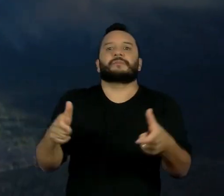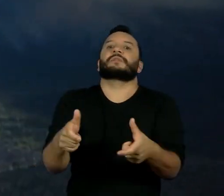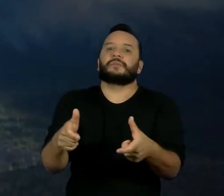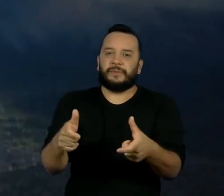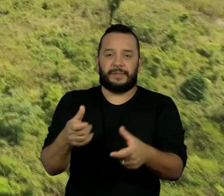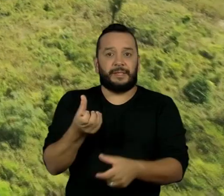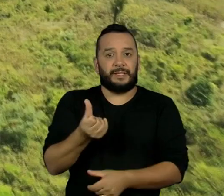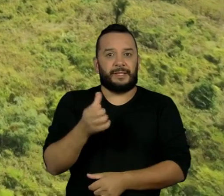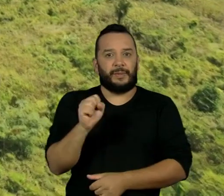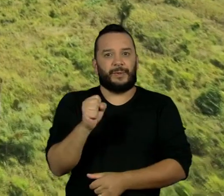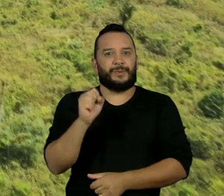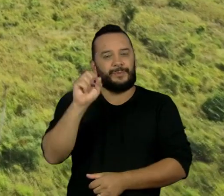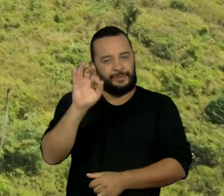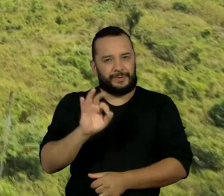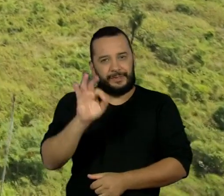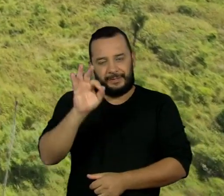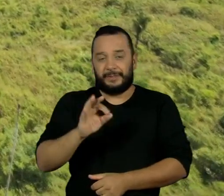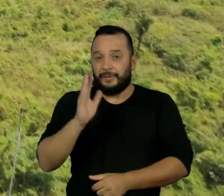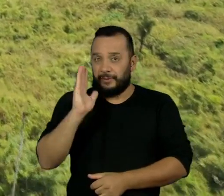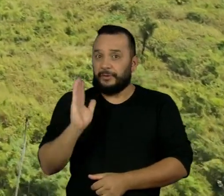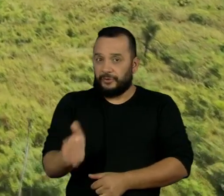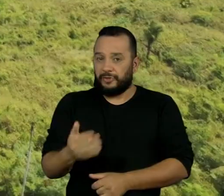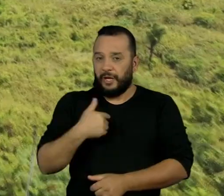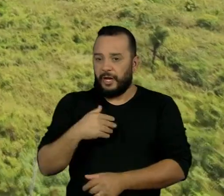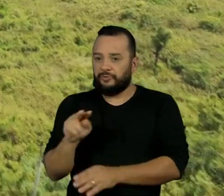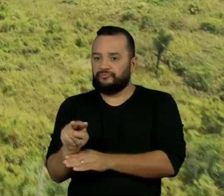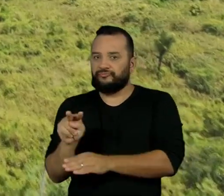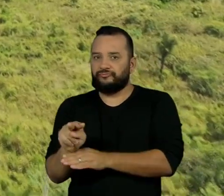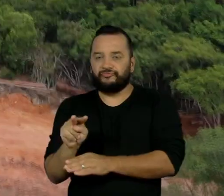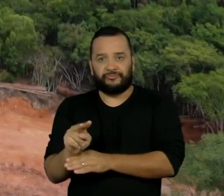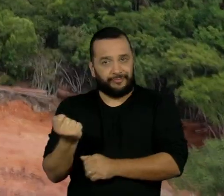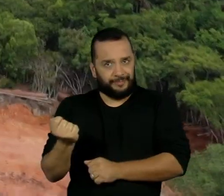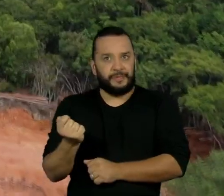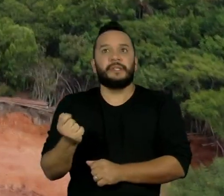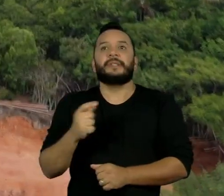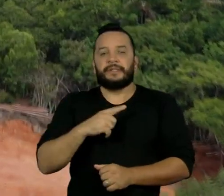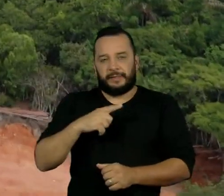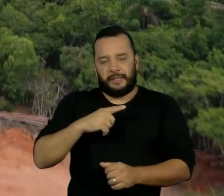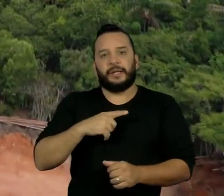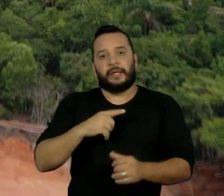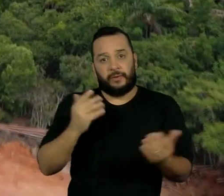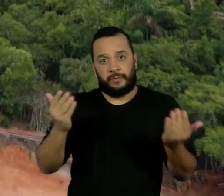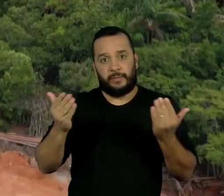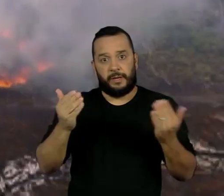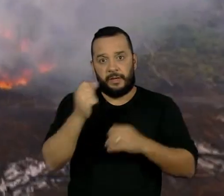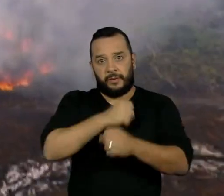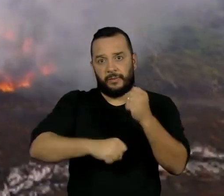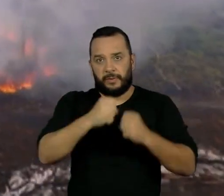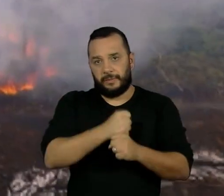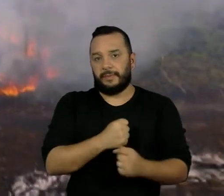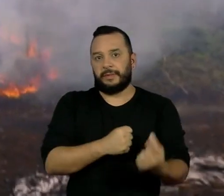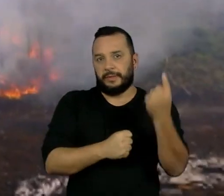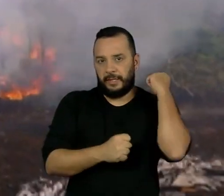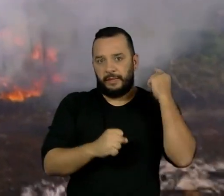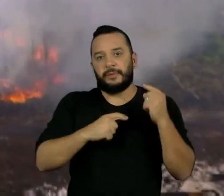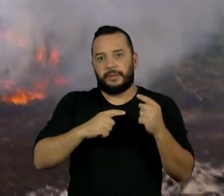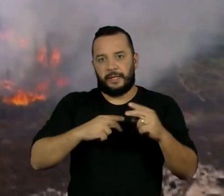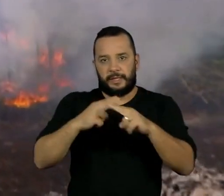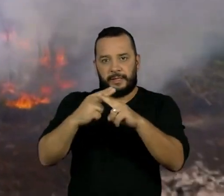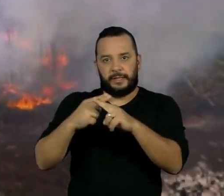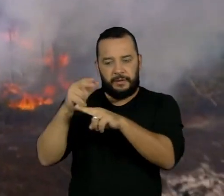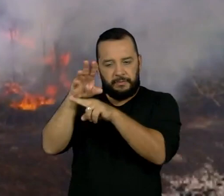do ano passado. Os dados são do sistema DETER-B, do Instituto Nacional de Pesquisas Espaciais, o